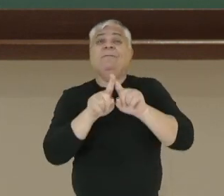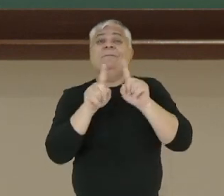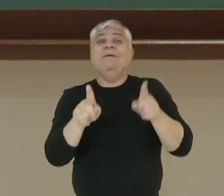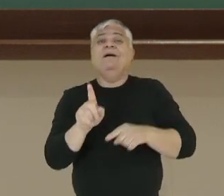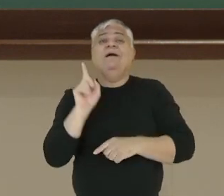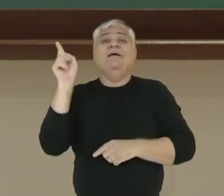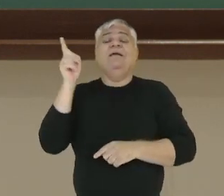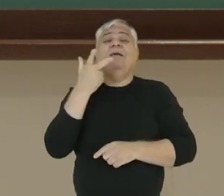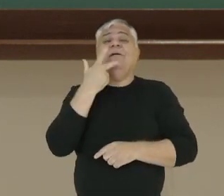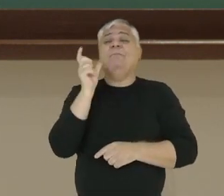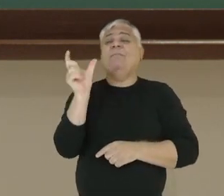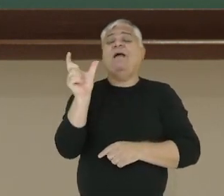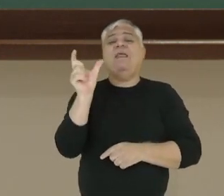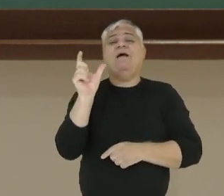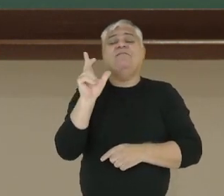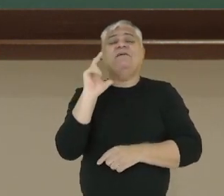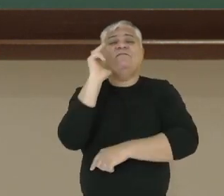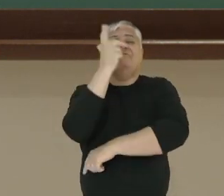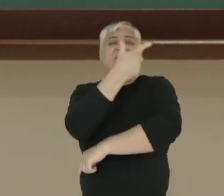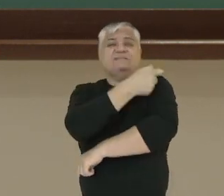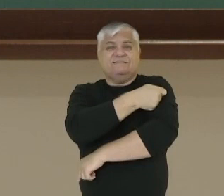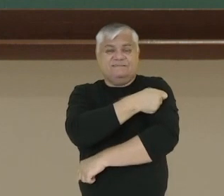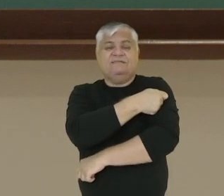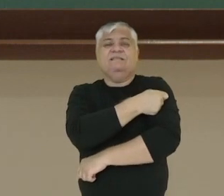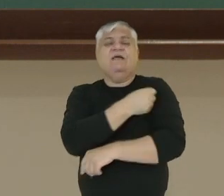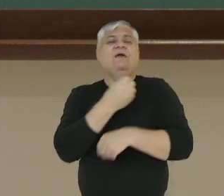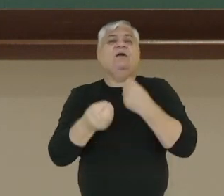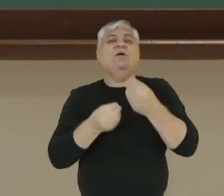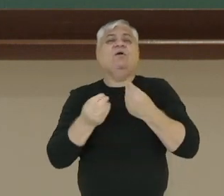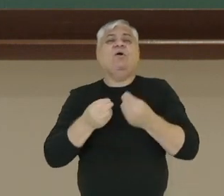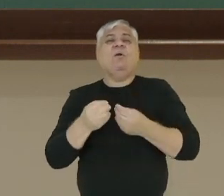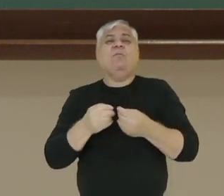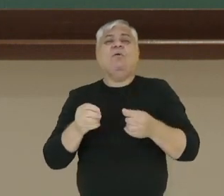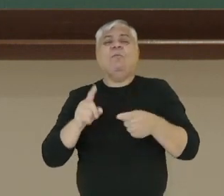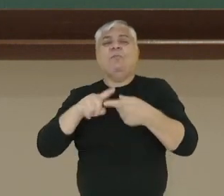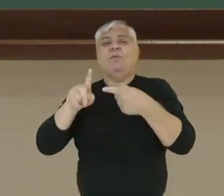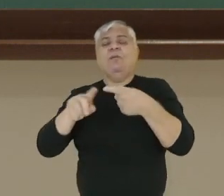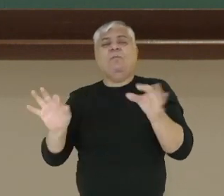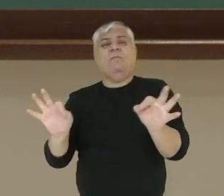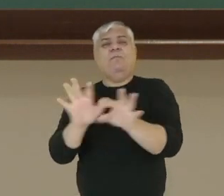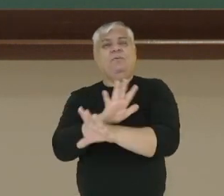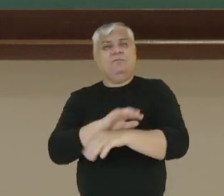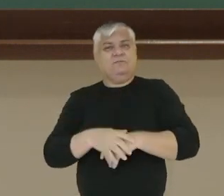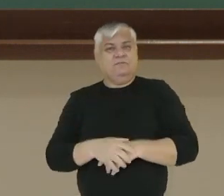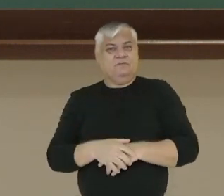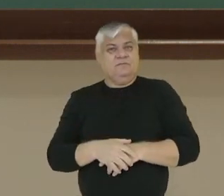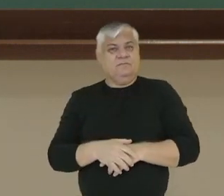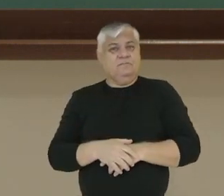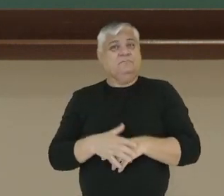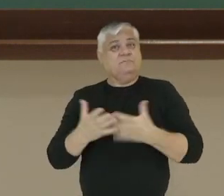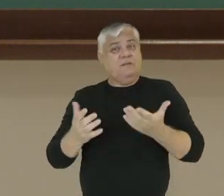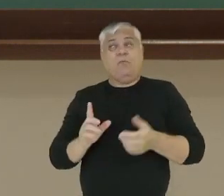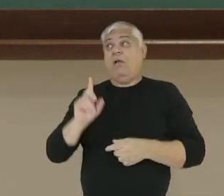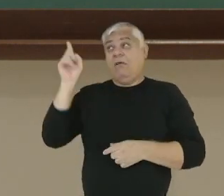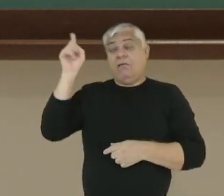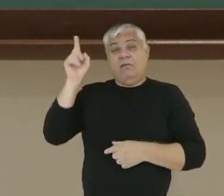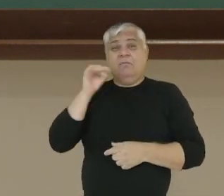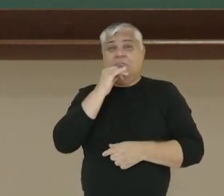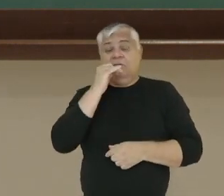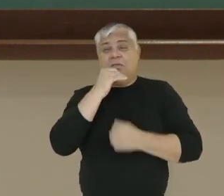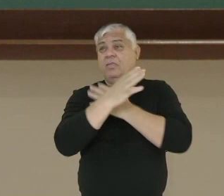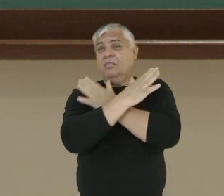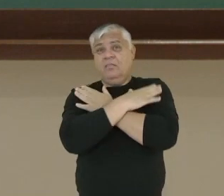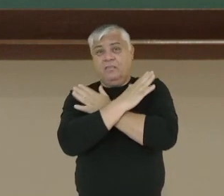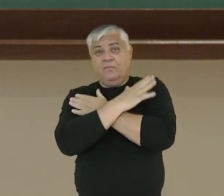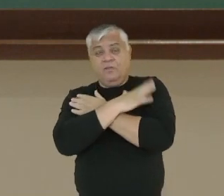ali ele usou a palavra vacina como se ela pudesse resolver os problemas. E aqui, como se ela pudesse resolver, no caso,